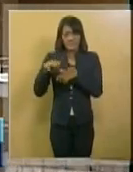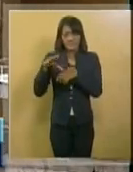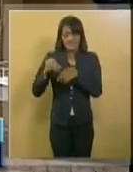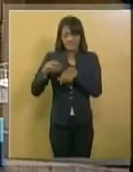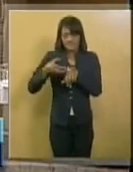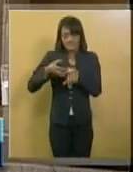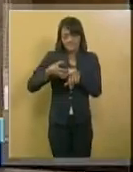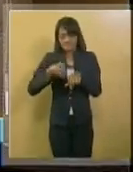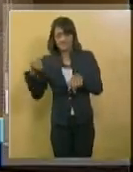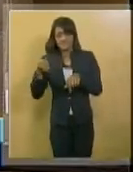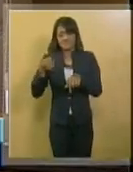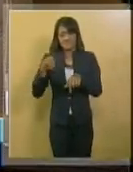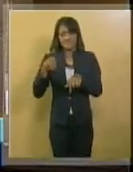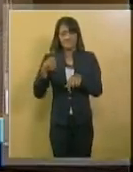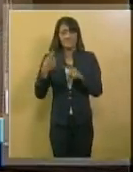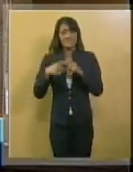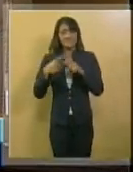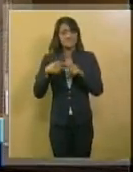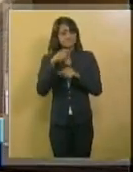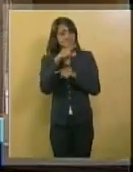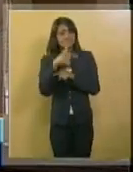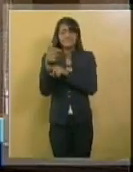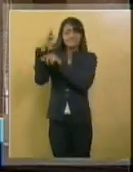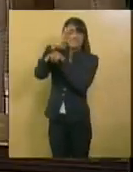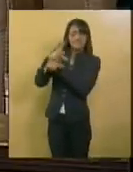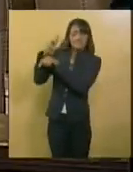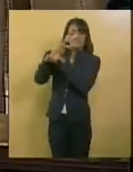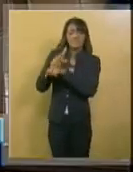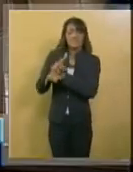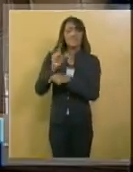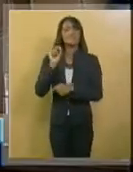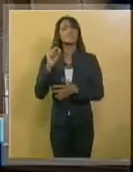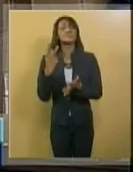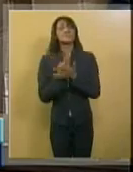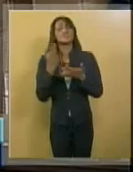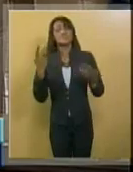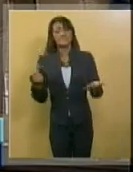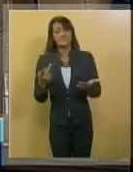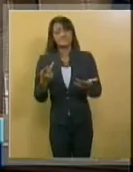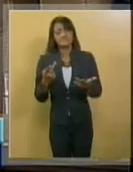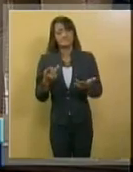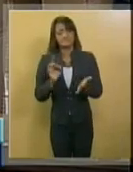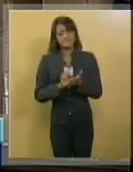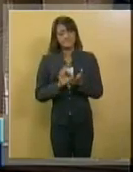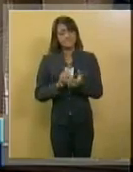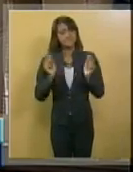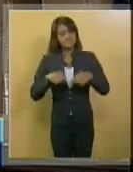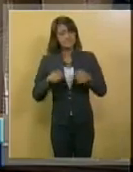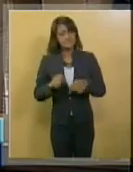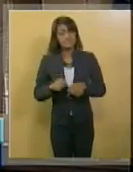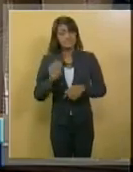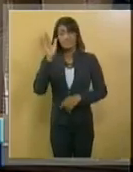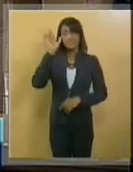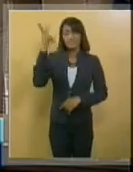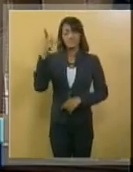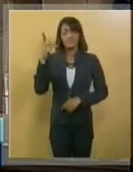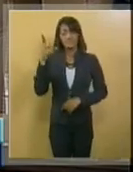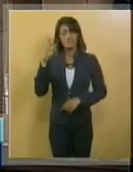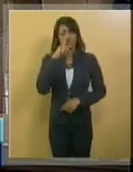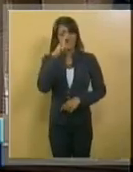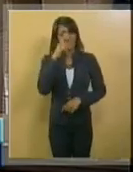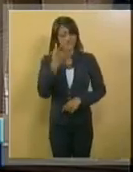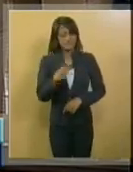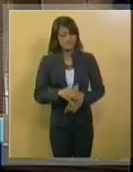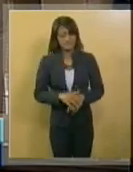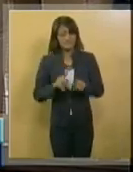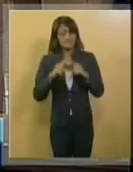arrancada. Porque lá, não tendo câmeras, não deu para saber o que foi que no pet shop aconteceu para que essa barbárie ocorresse. Mas a